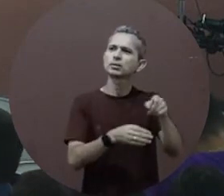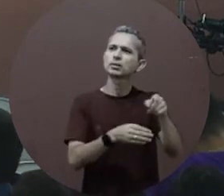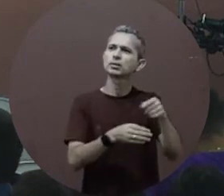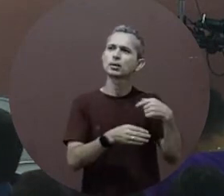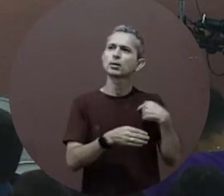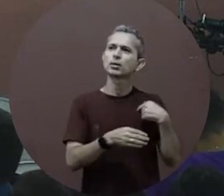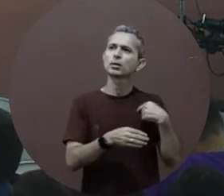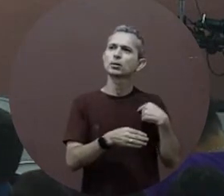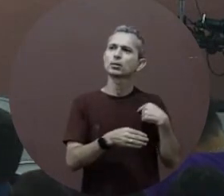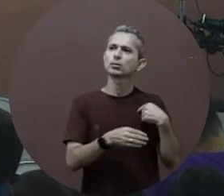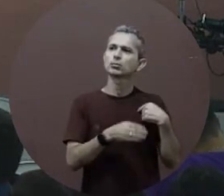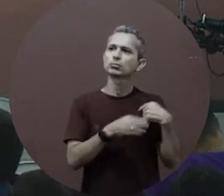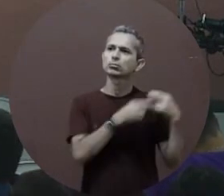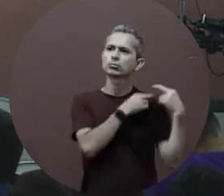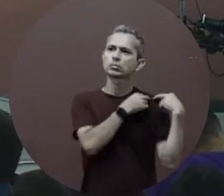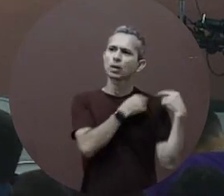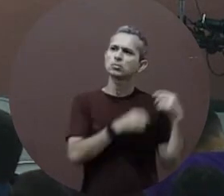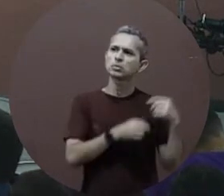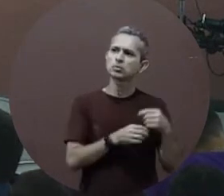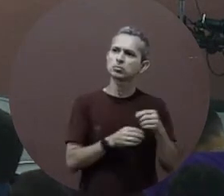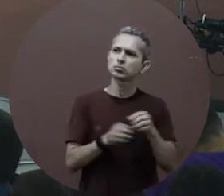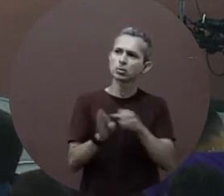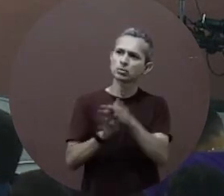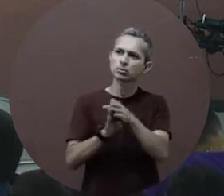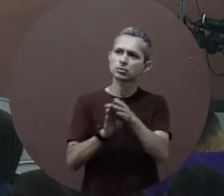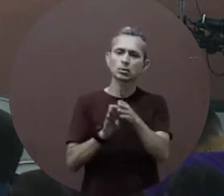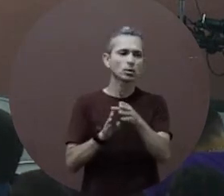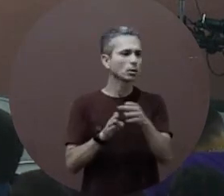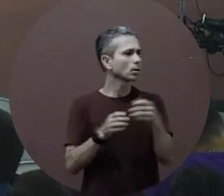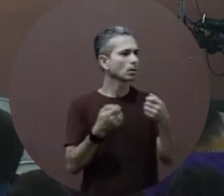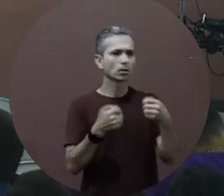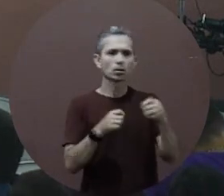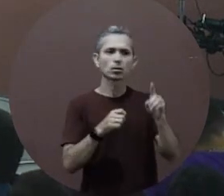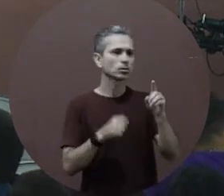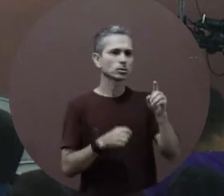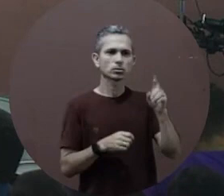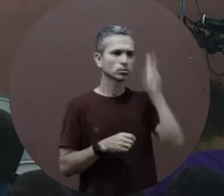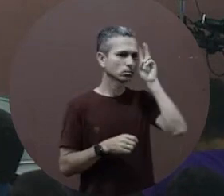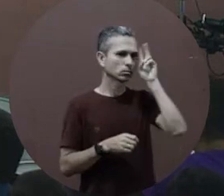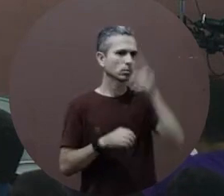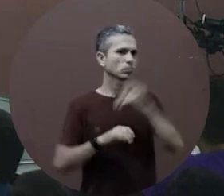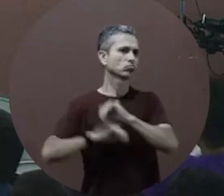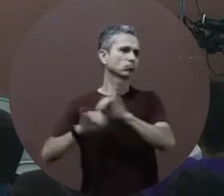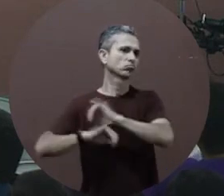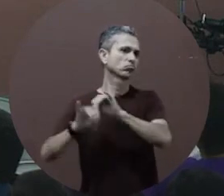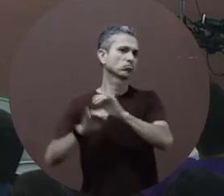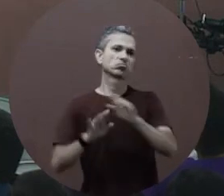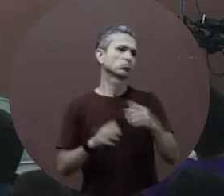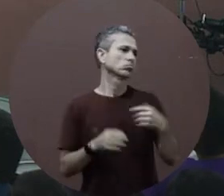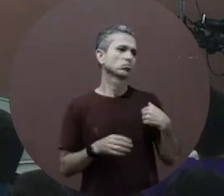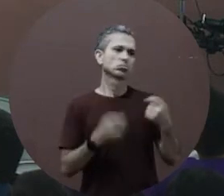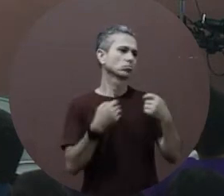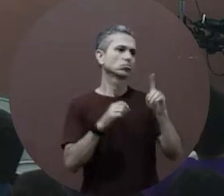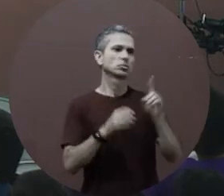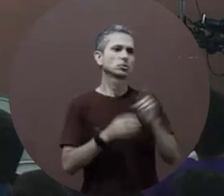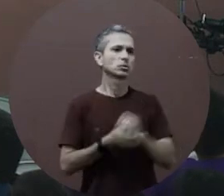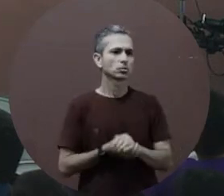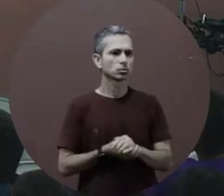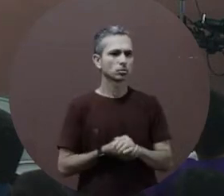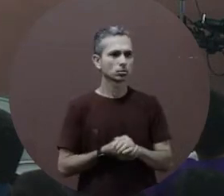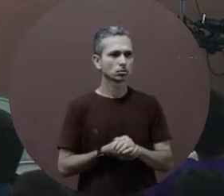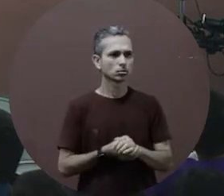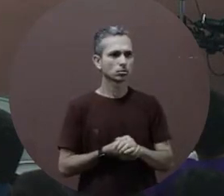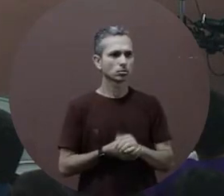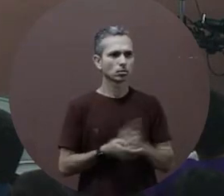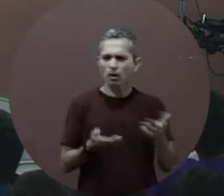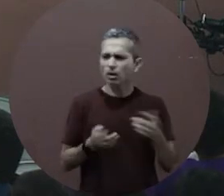minha responsabilidade. Eu não preciso ficar lembrando isso. Preciso ficar lembrando para a igreja o tempo inteiro que ela precisa obedecer. Mas você está dizendo, então por que você está fazendo isso